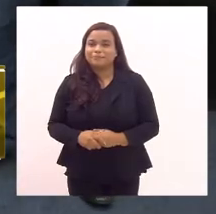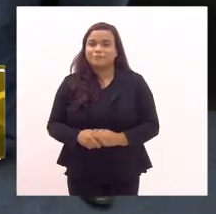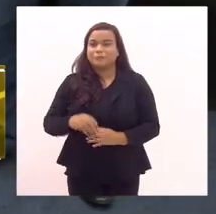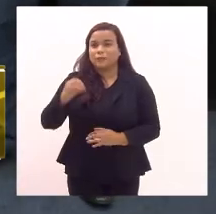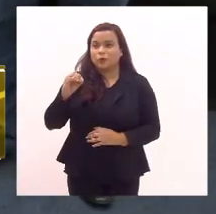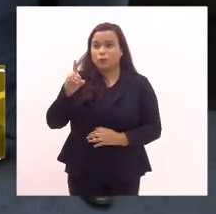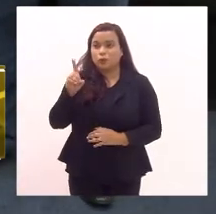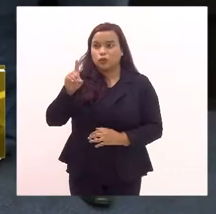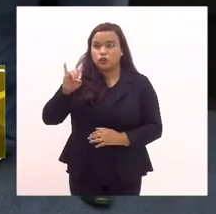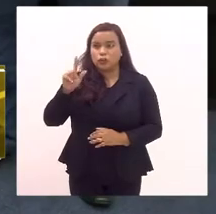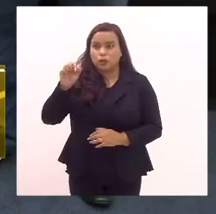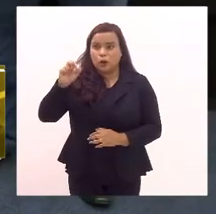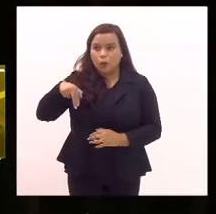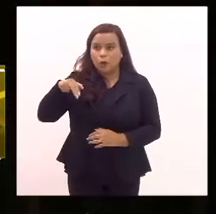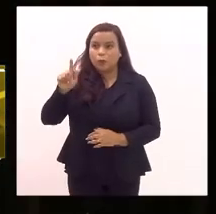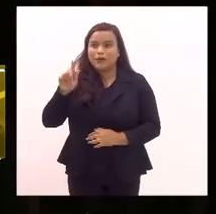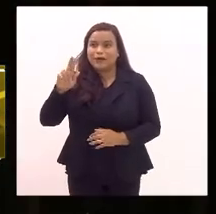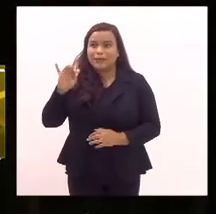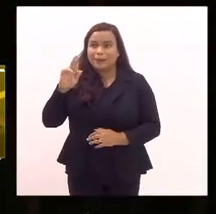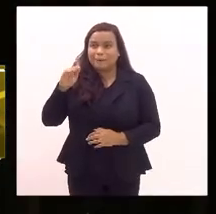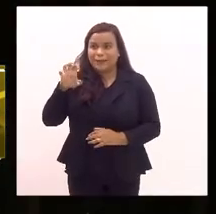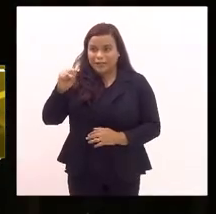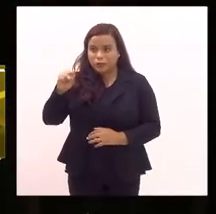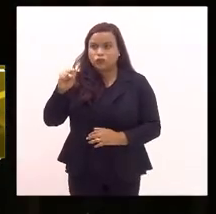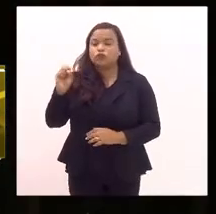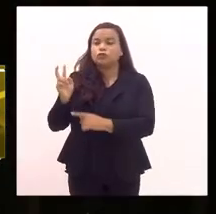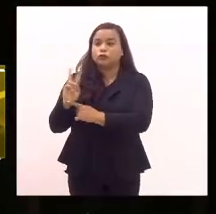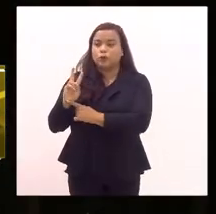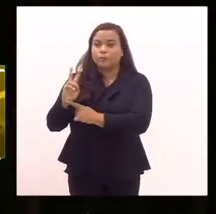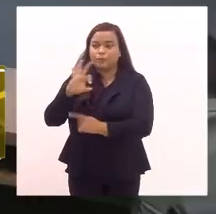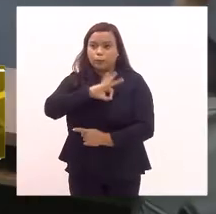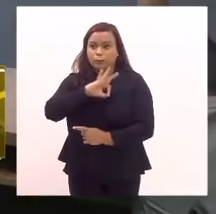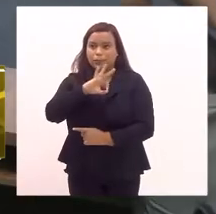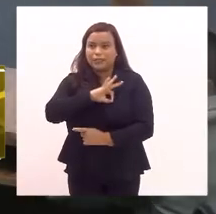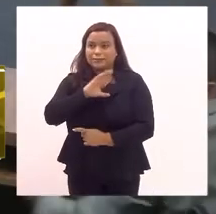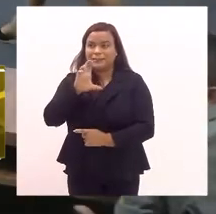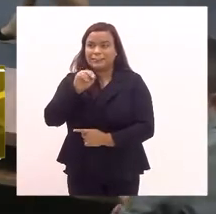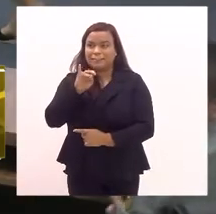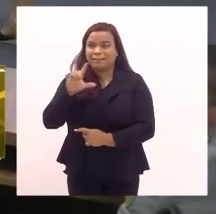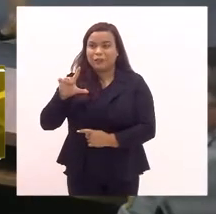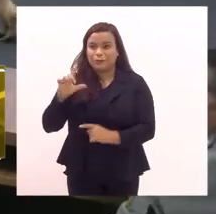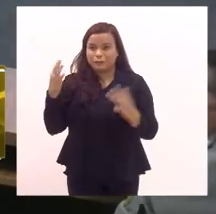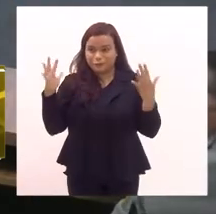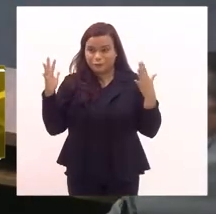Odilon Guimarães, inspetor de Polícia Civil.